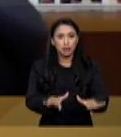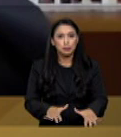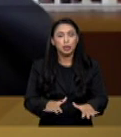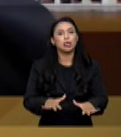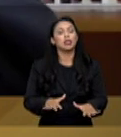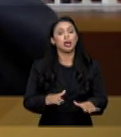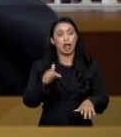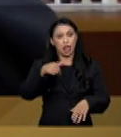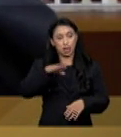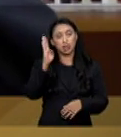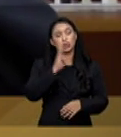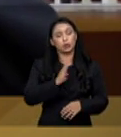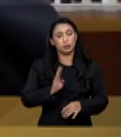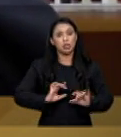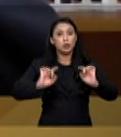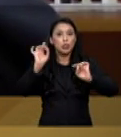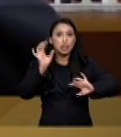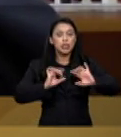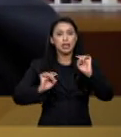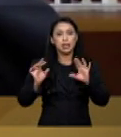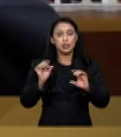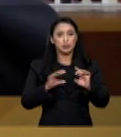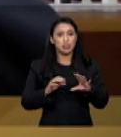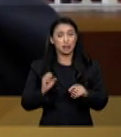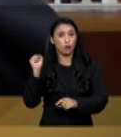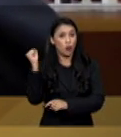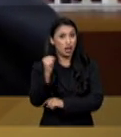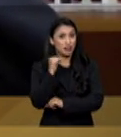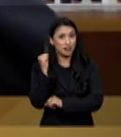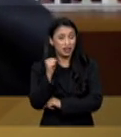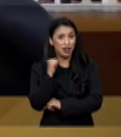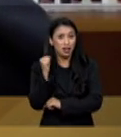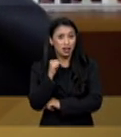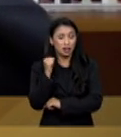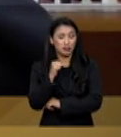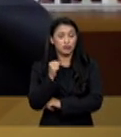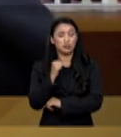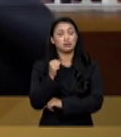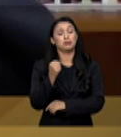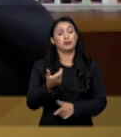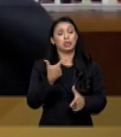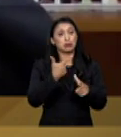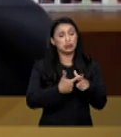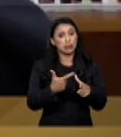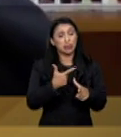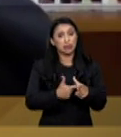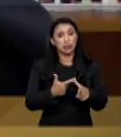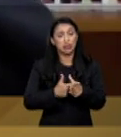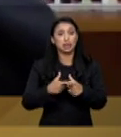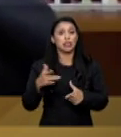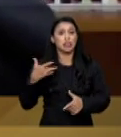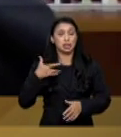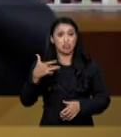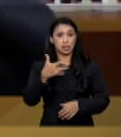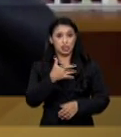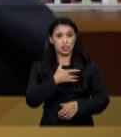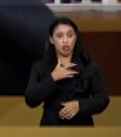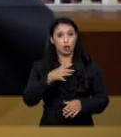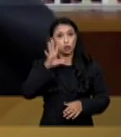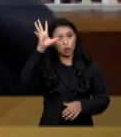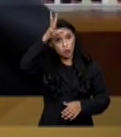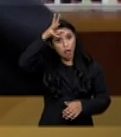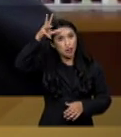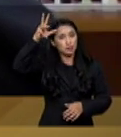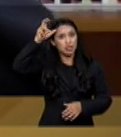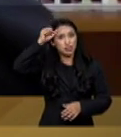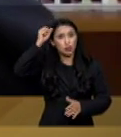Brasil e, em especial, no agravamento da crise sanitária no Amazonas, com a